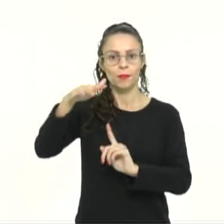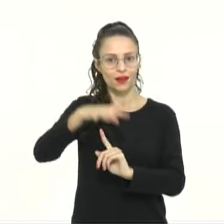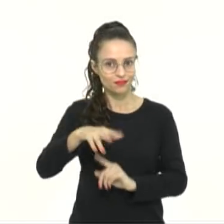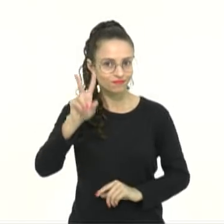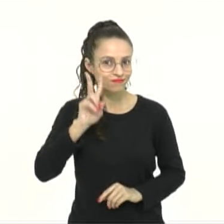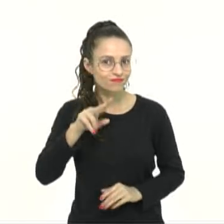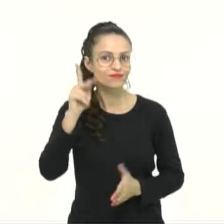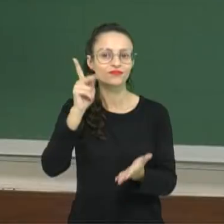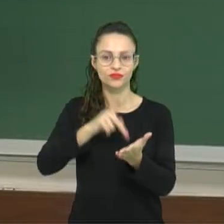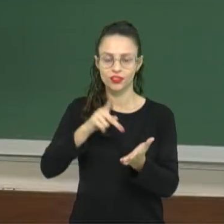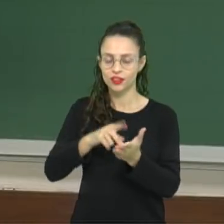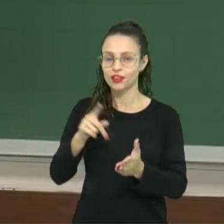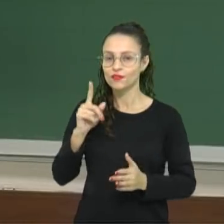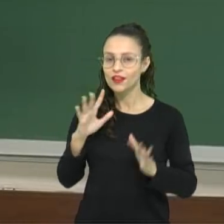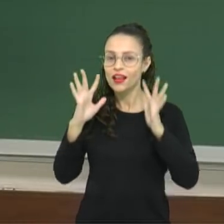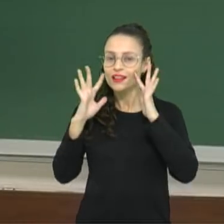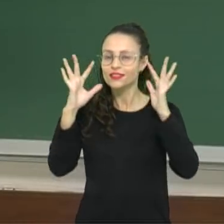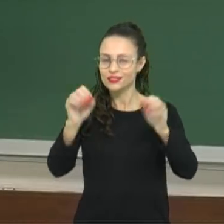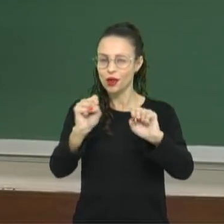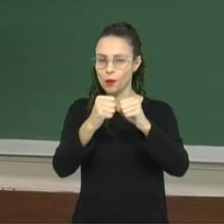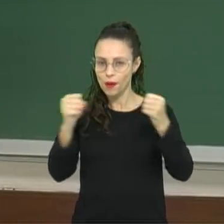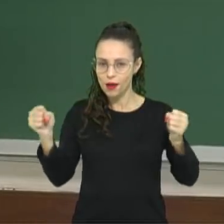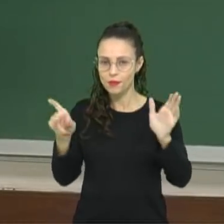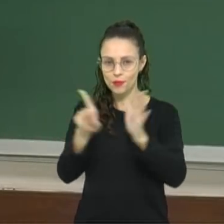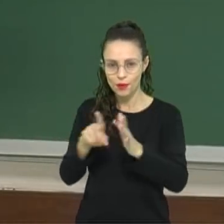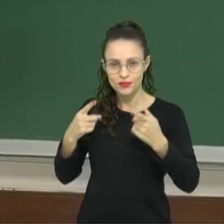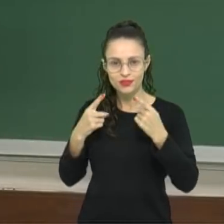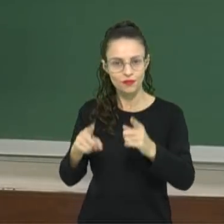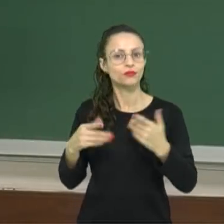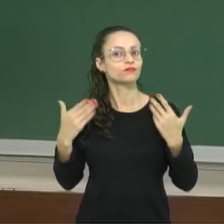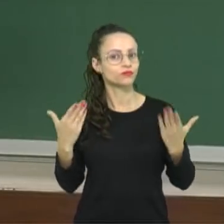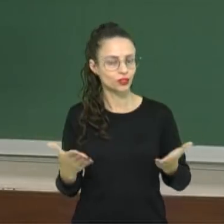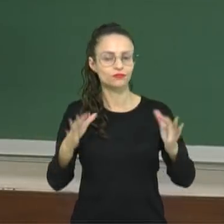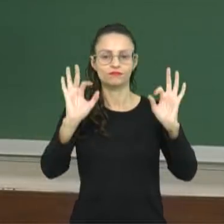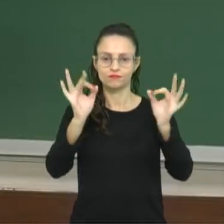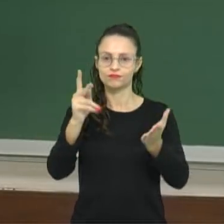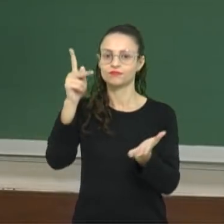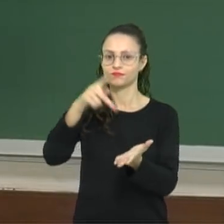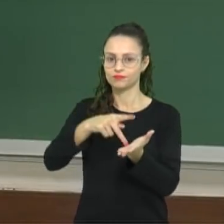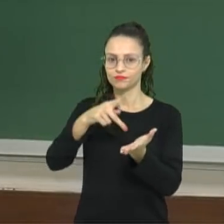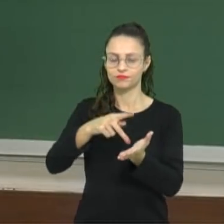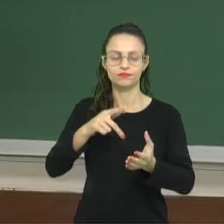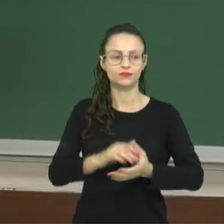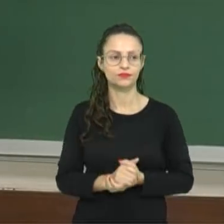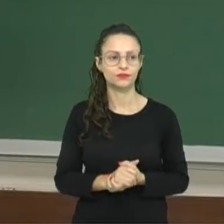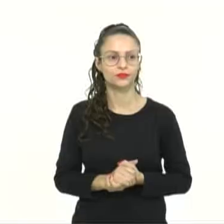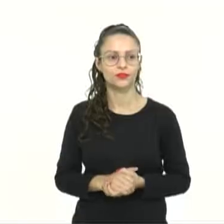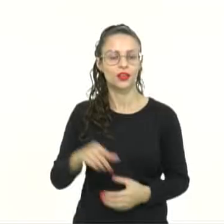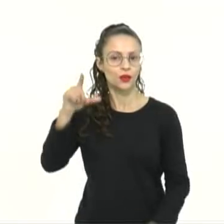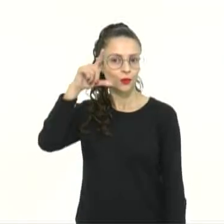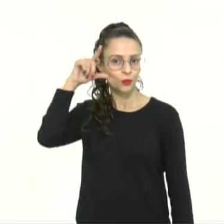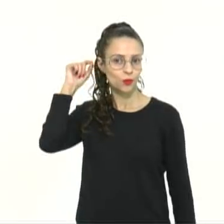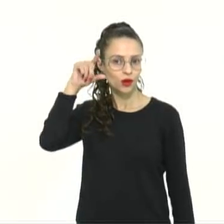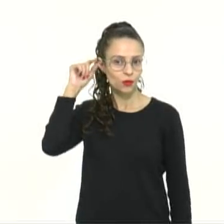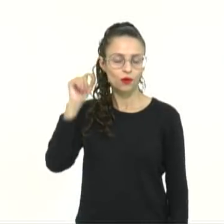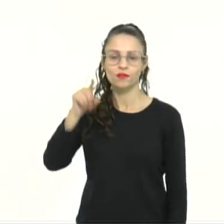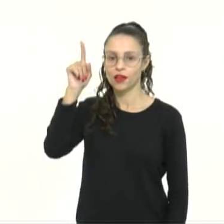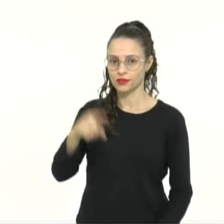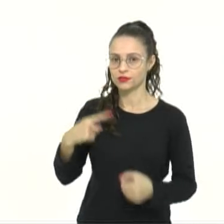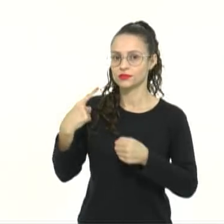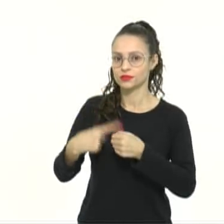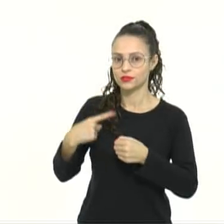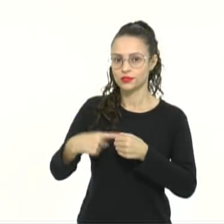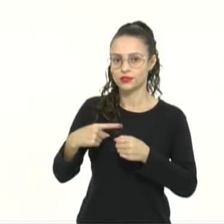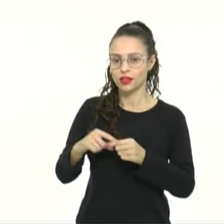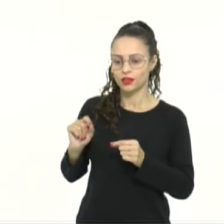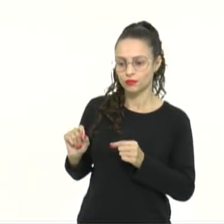daquele mapa que eu falei, prestem atenção, que faz parte do desafio? Então, verdadeiro ali. Guarapuava faz parte das cidades